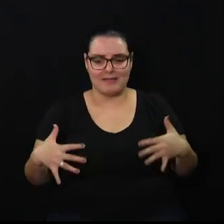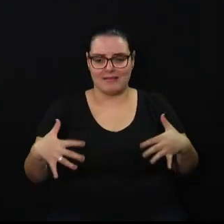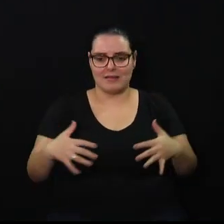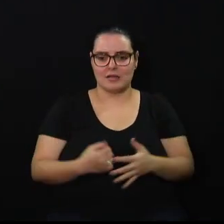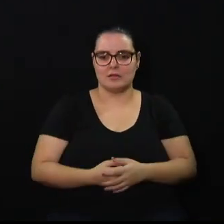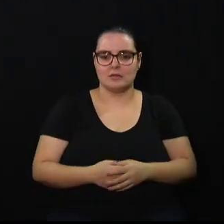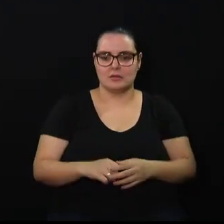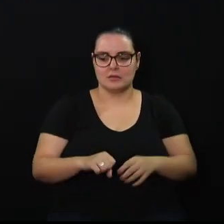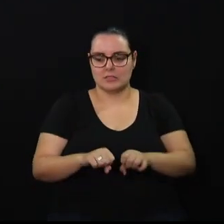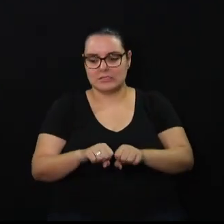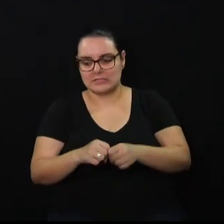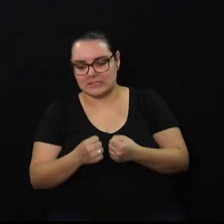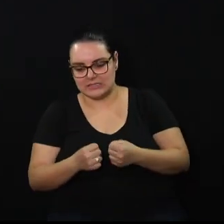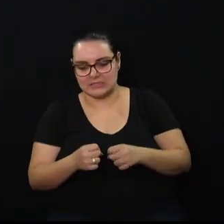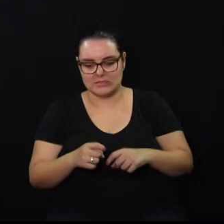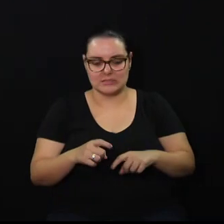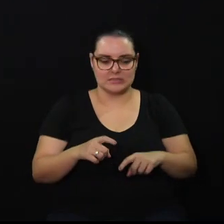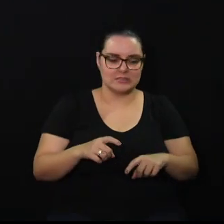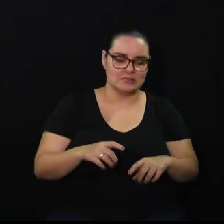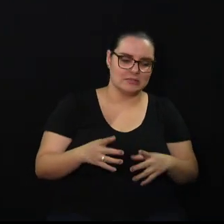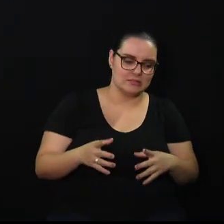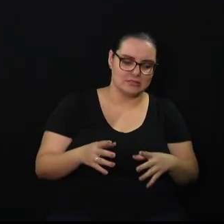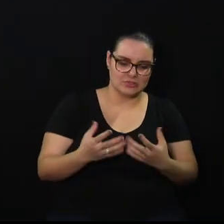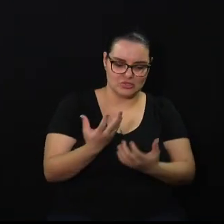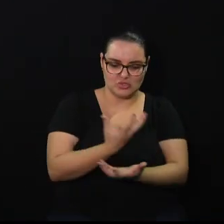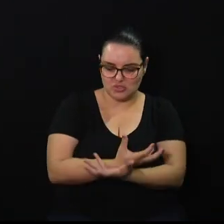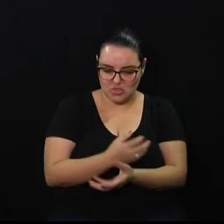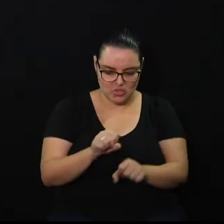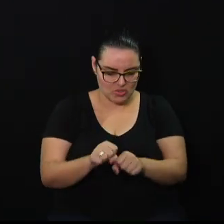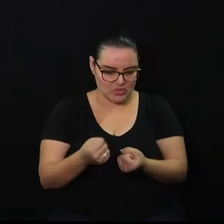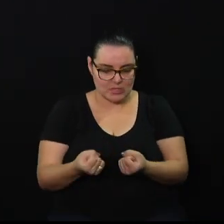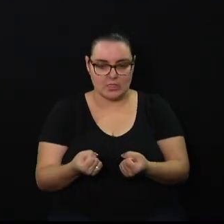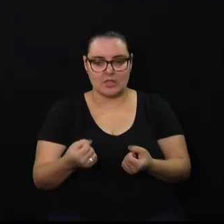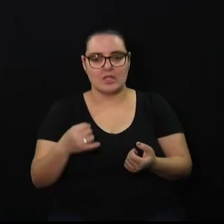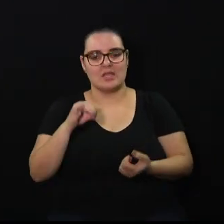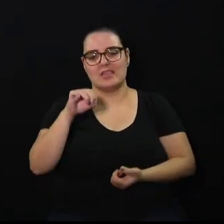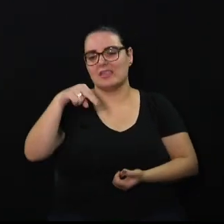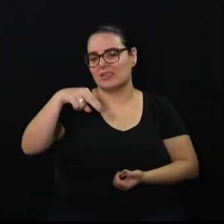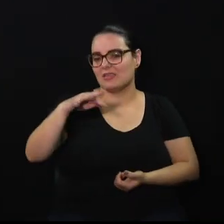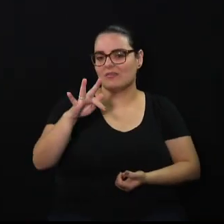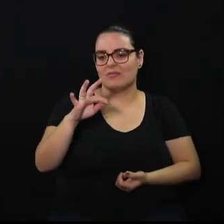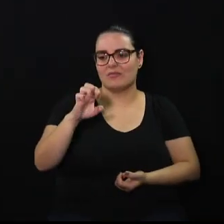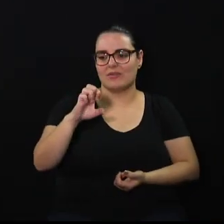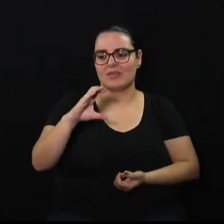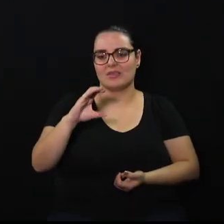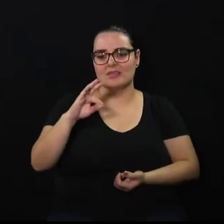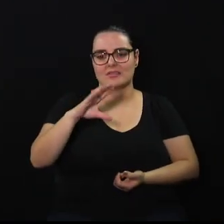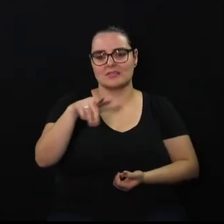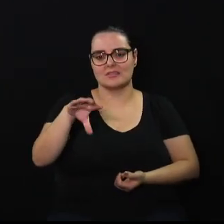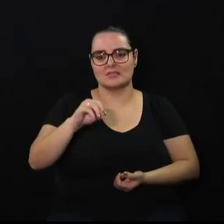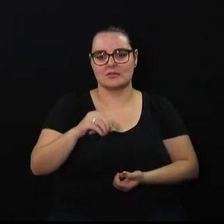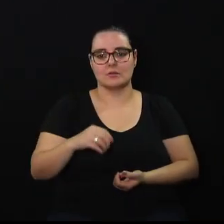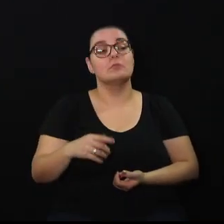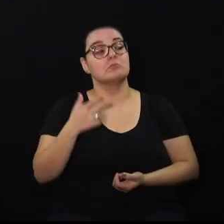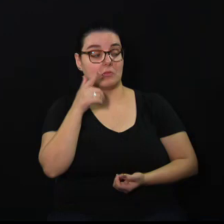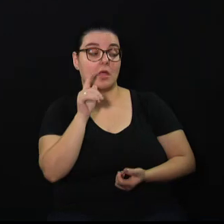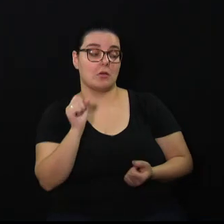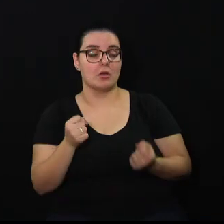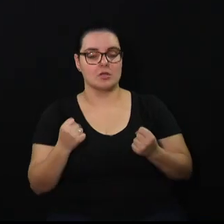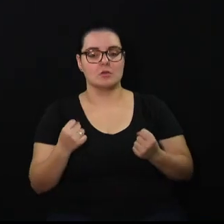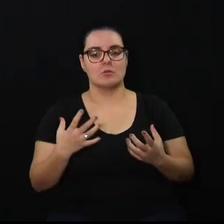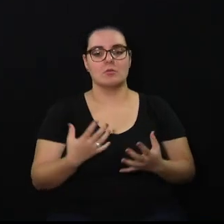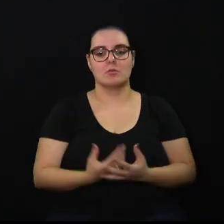fratura com quadro avançado de infecções e que toleram muito bem a dor e e